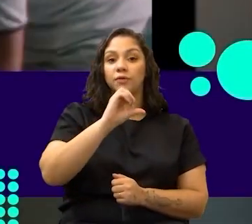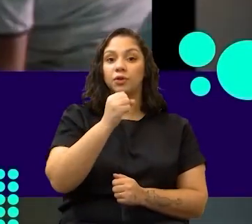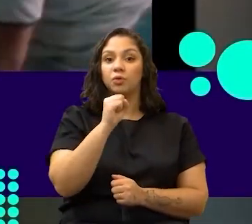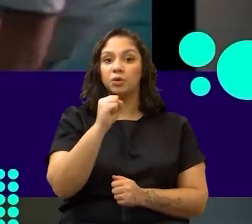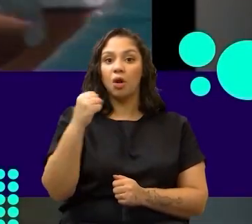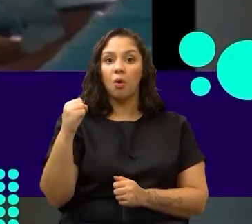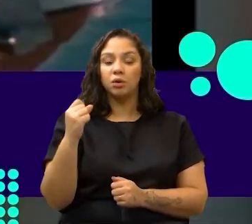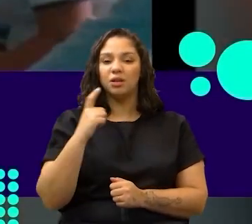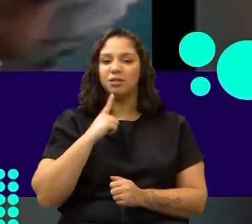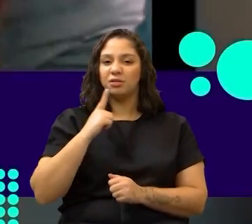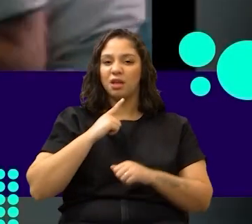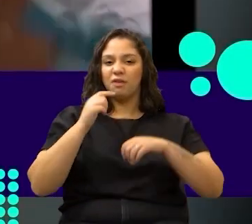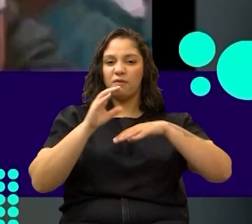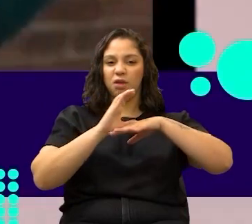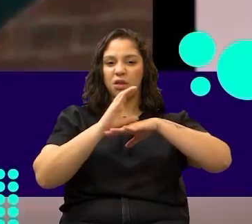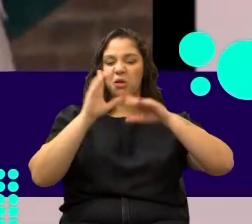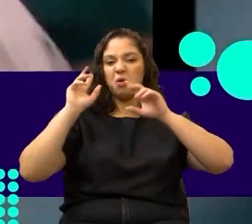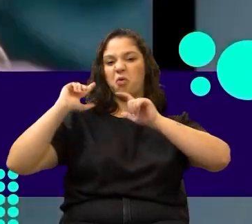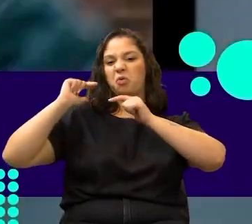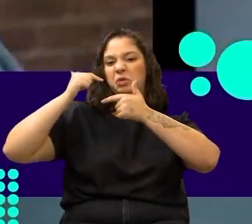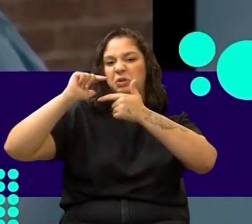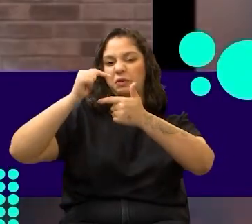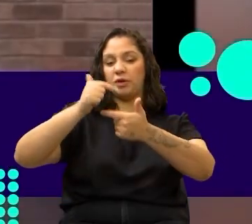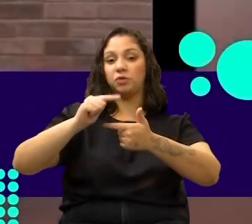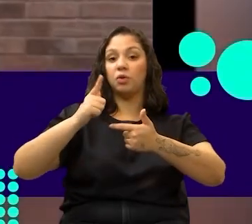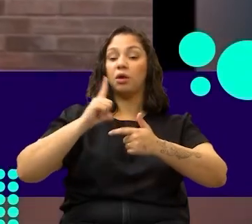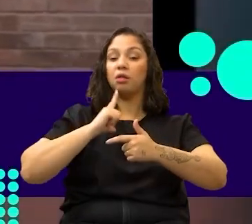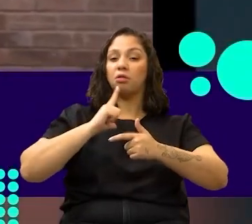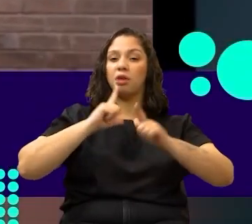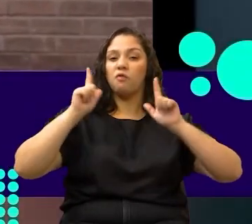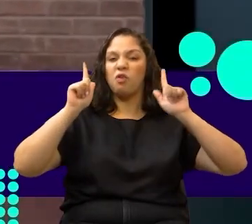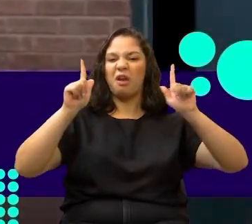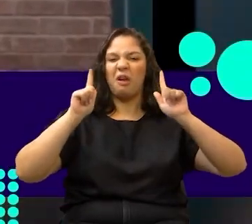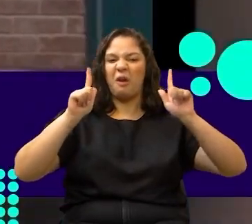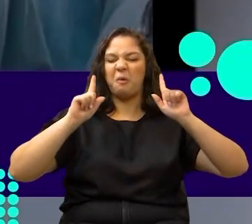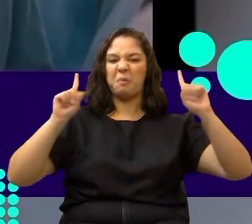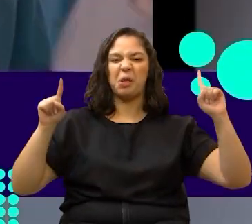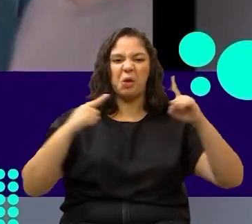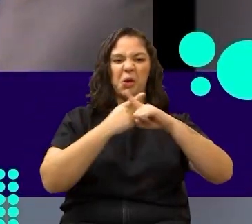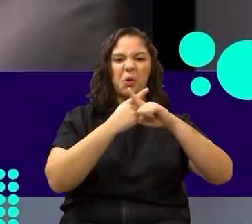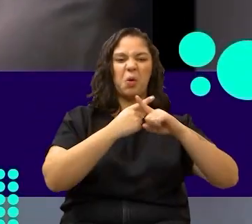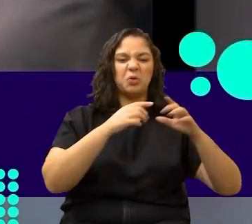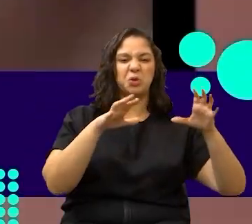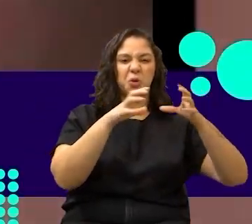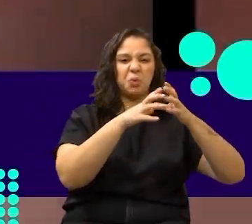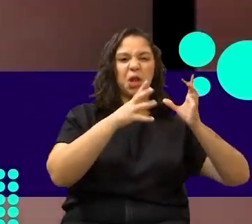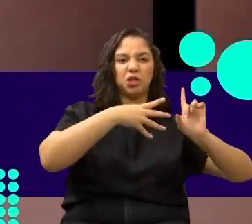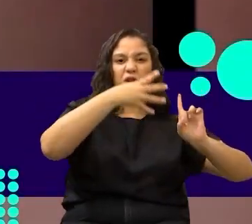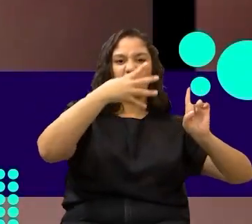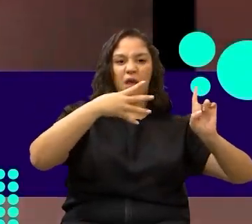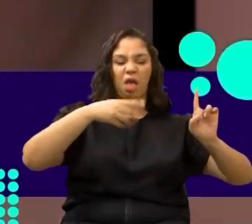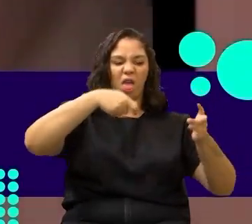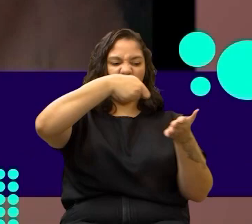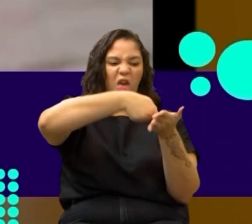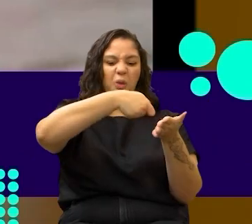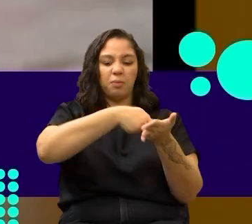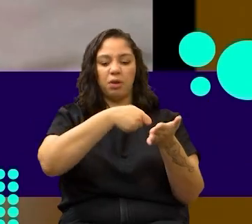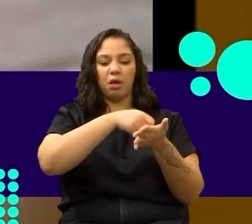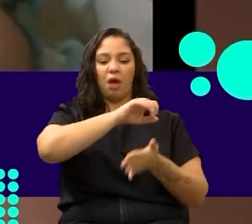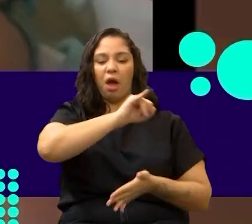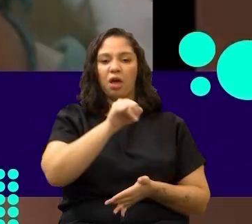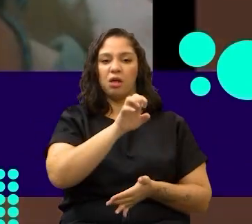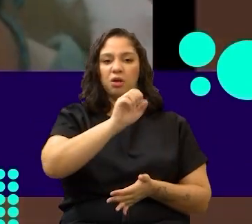O governo conservador de Margaret Thatcher realiza uma campanha contra a população LGBT, obrigando